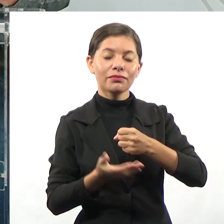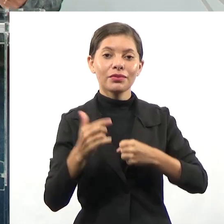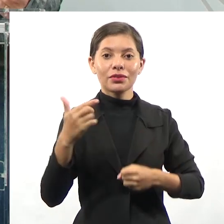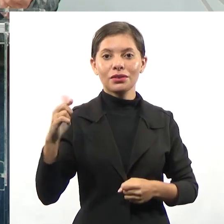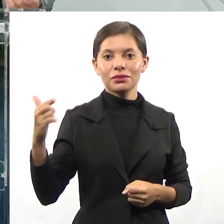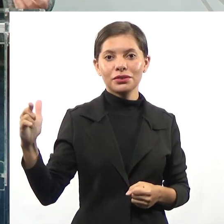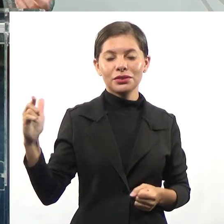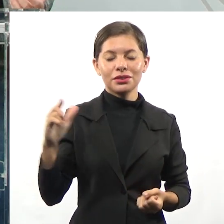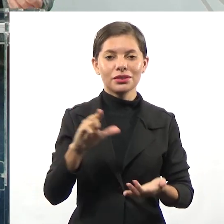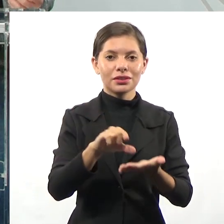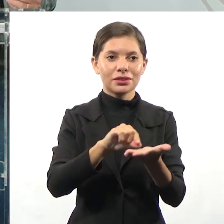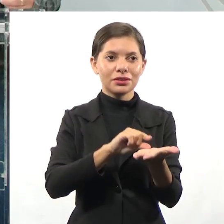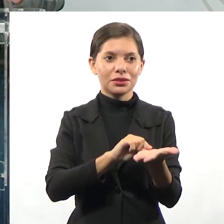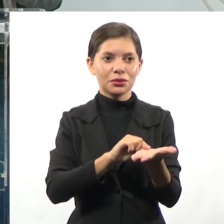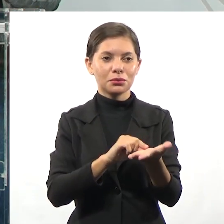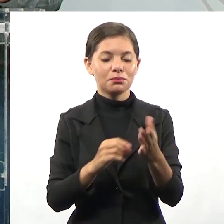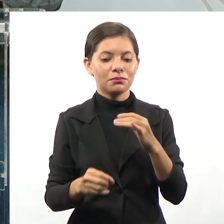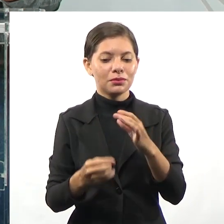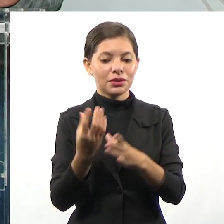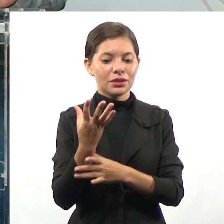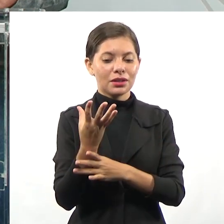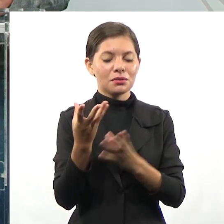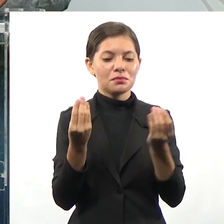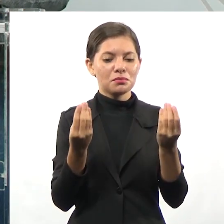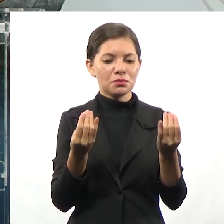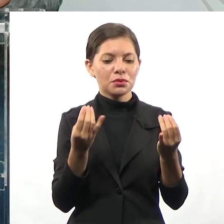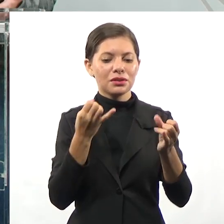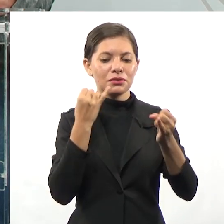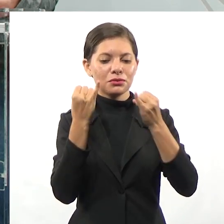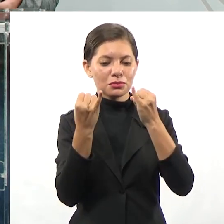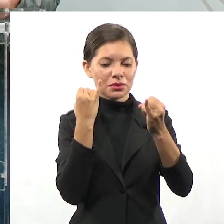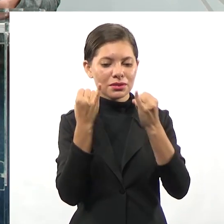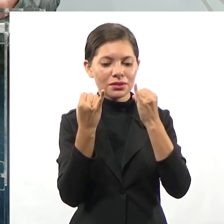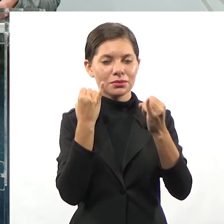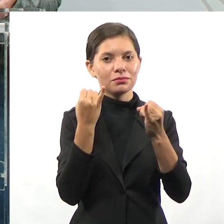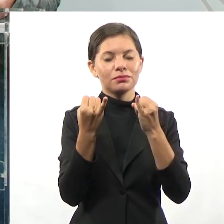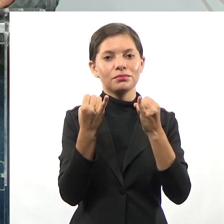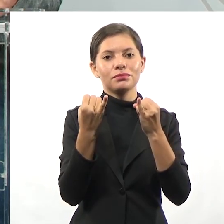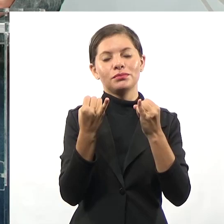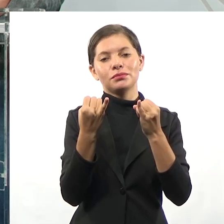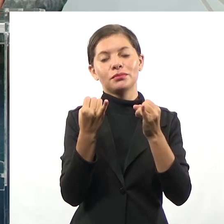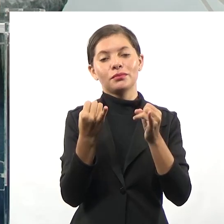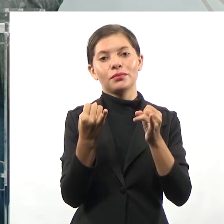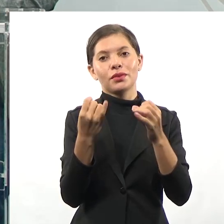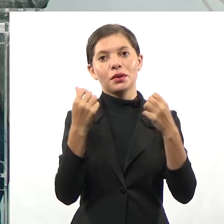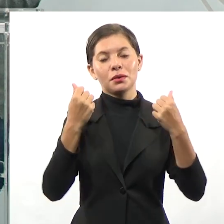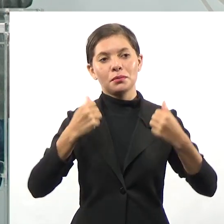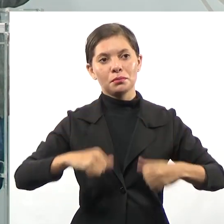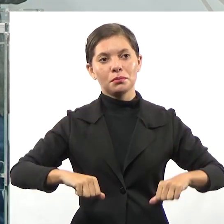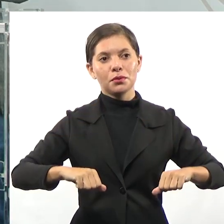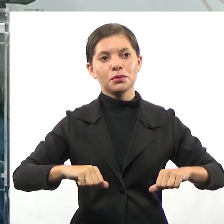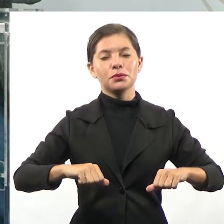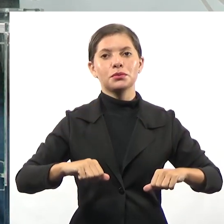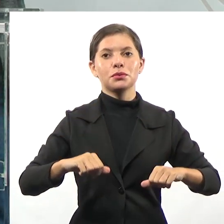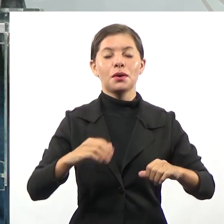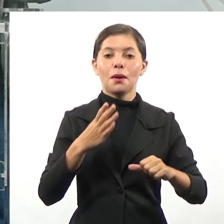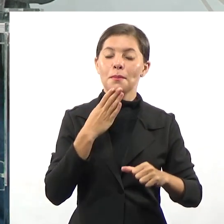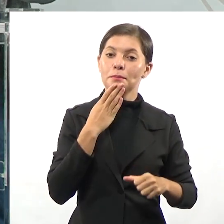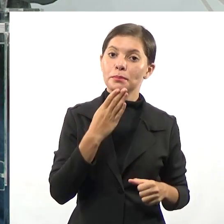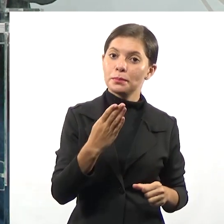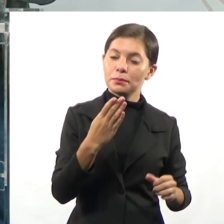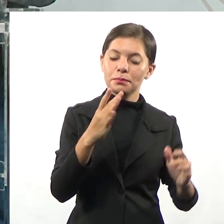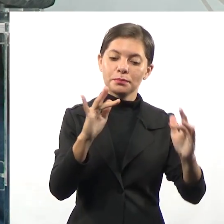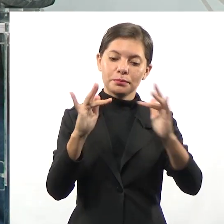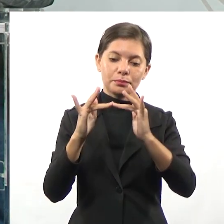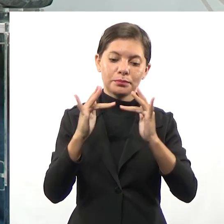referenciando, e não existia o artigo. Então, pode ser gerado muita informação incorreta, certo? Então, eu posso dar um